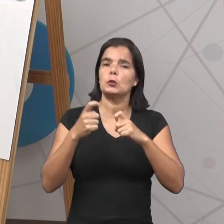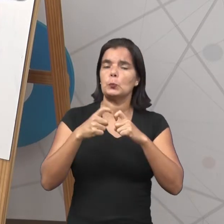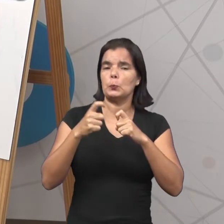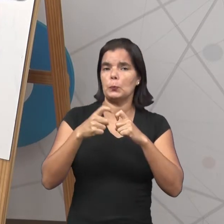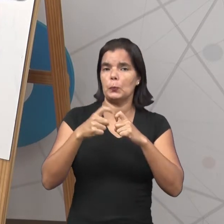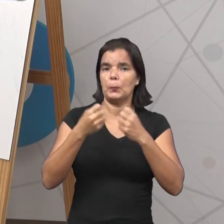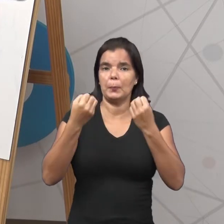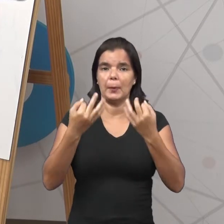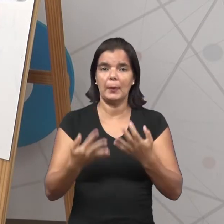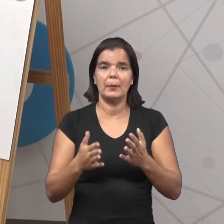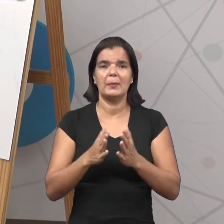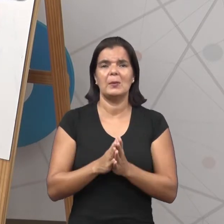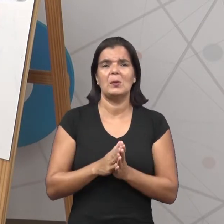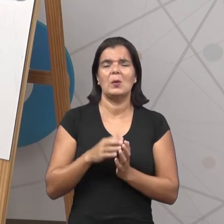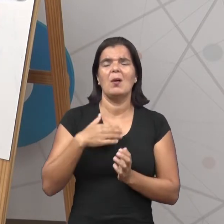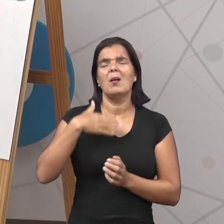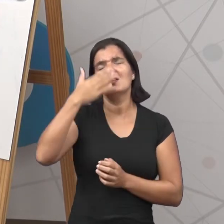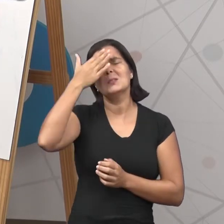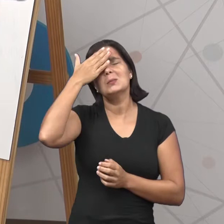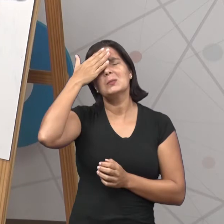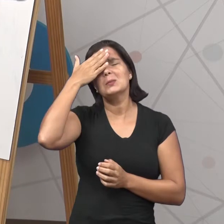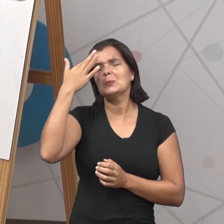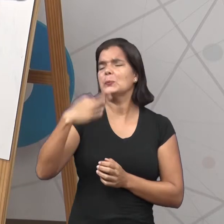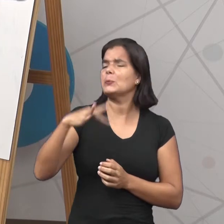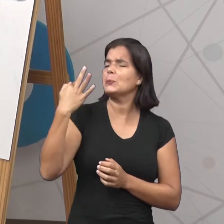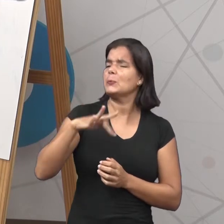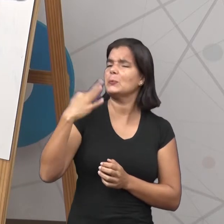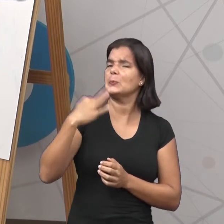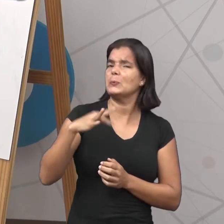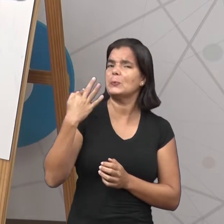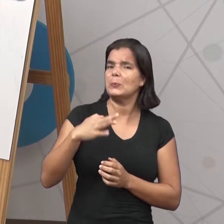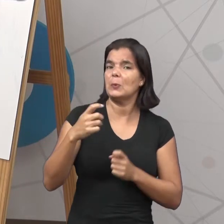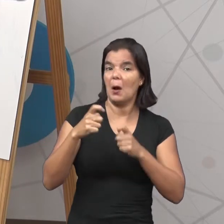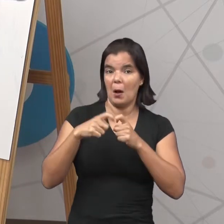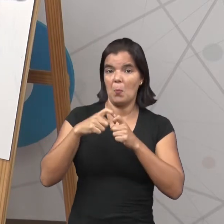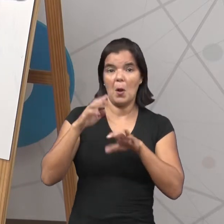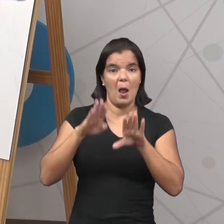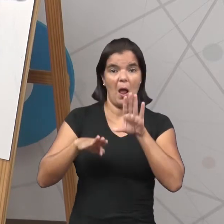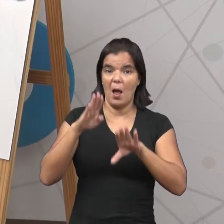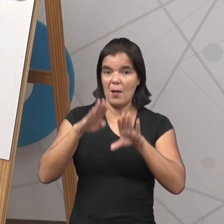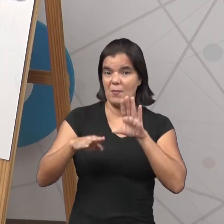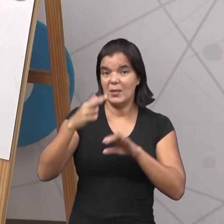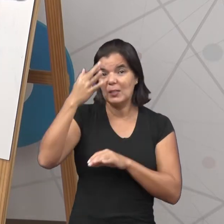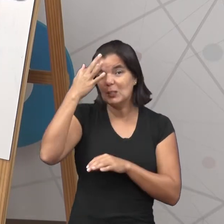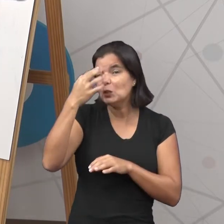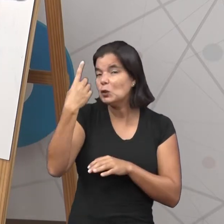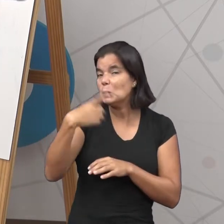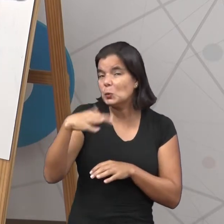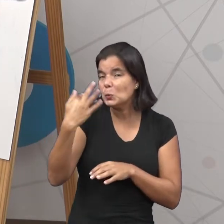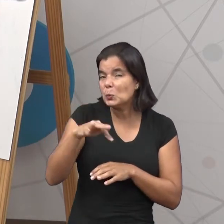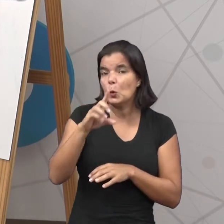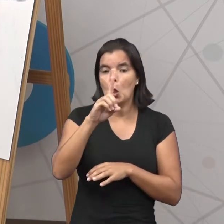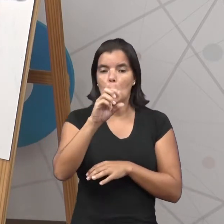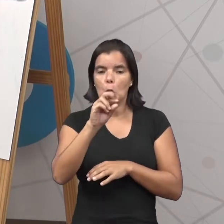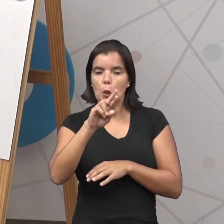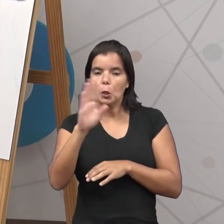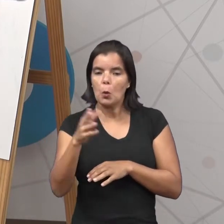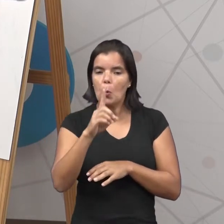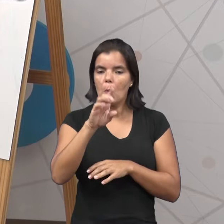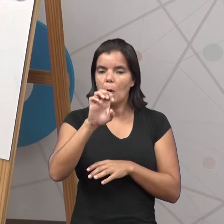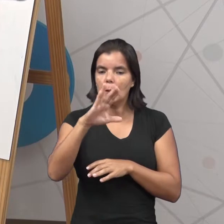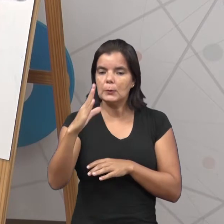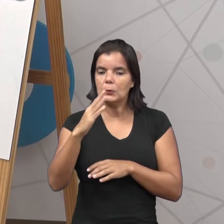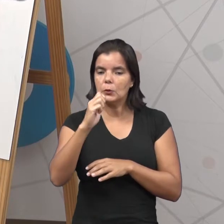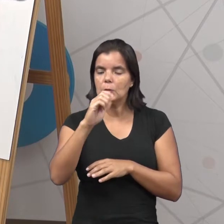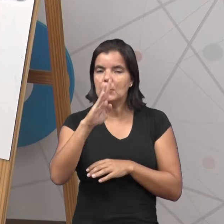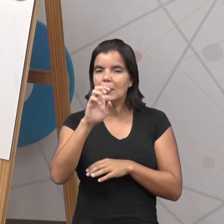médico assim, eu tô com muita dor de cabeça. O médico muitas vezes não usa esse termo que nós usamos no nosso dia a dia, que é normal pra